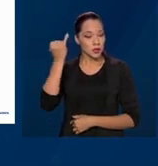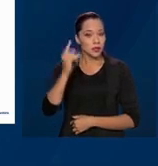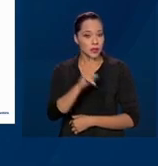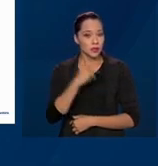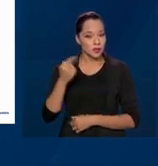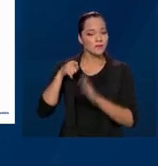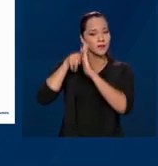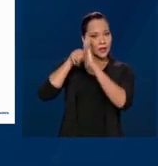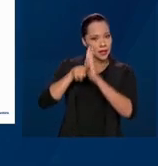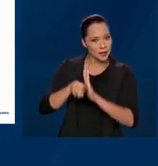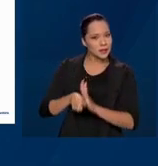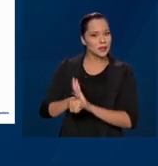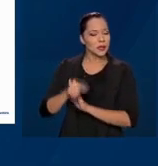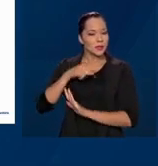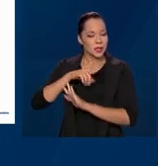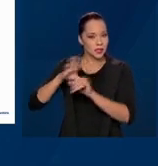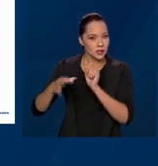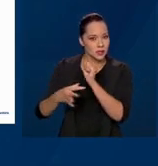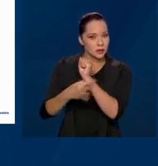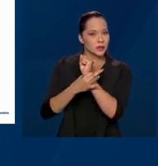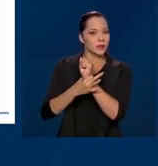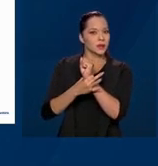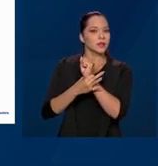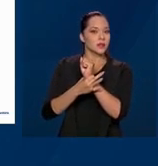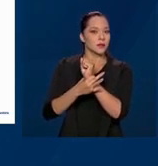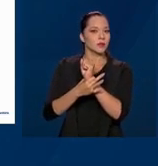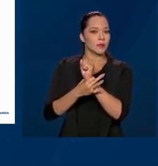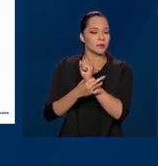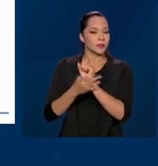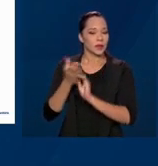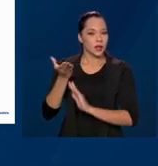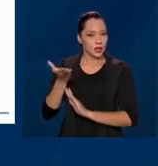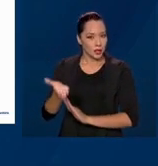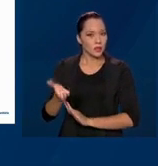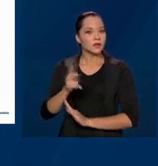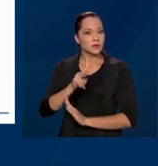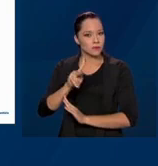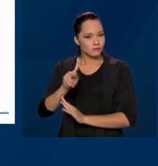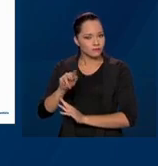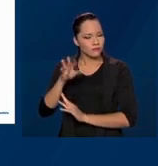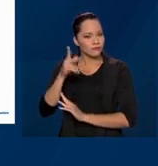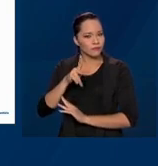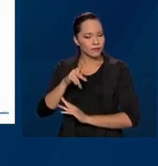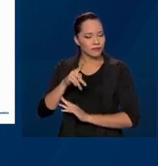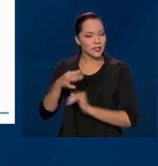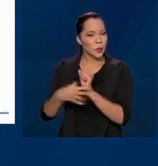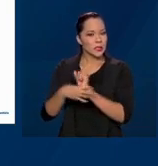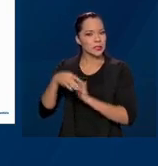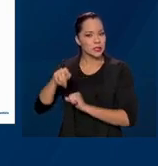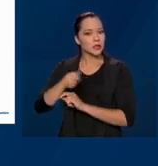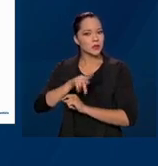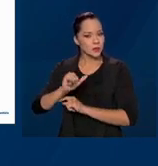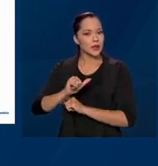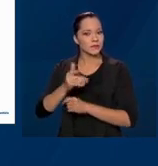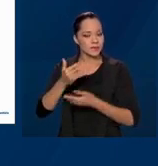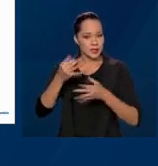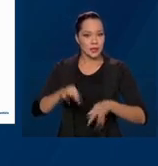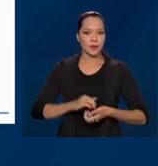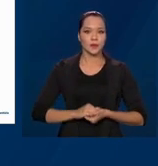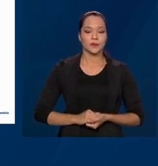faça essa análise para ter a segurança de que isso vai ser devidamente